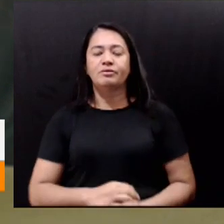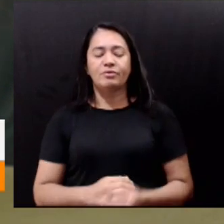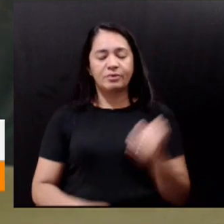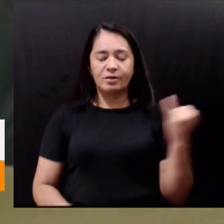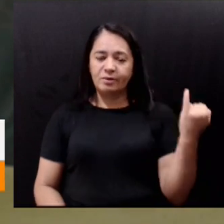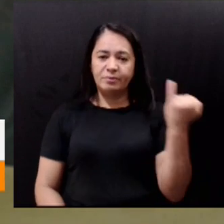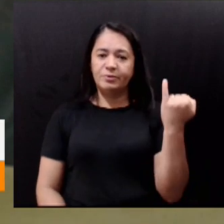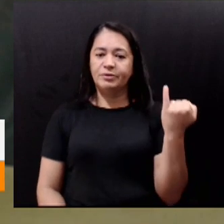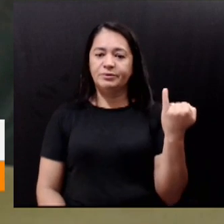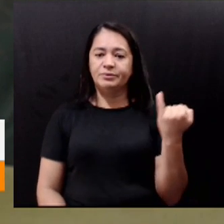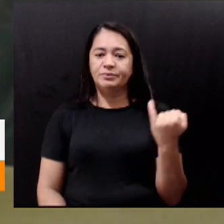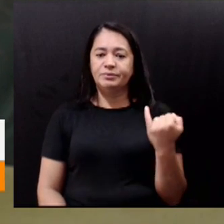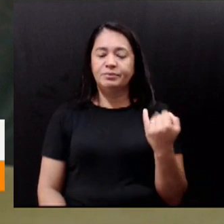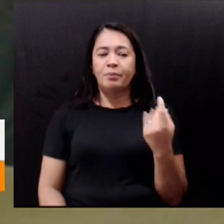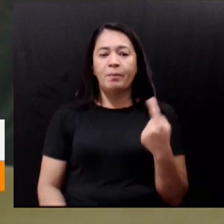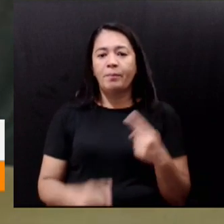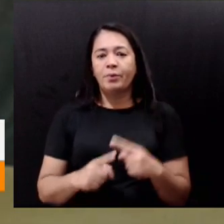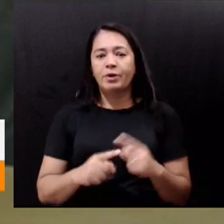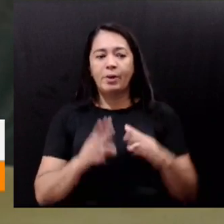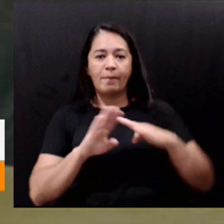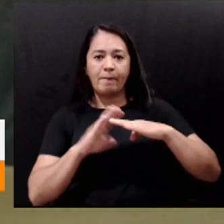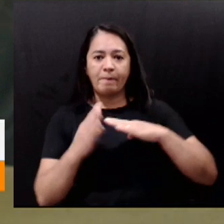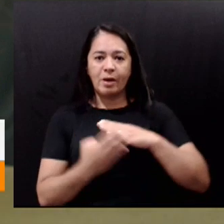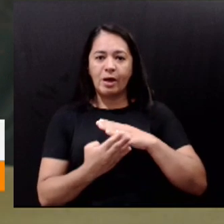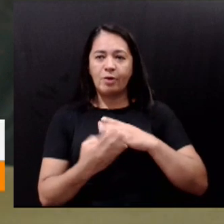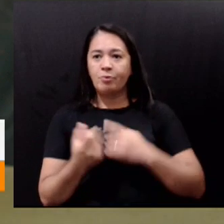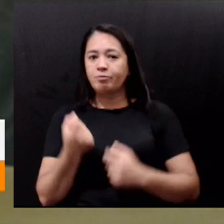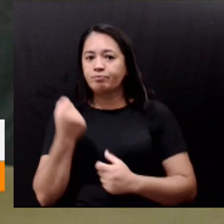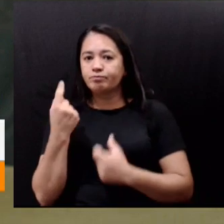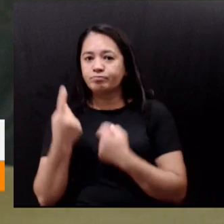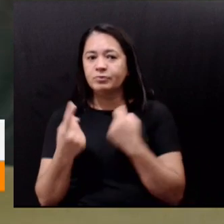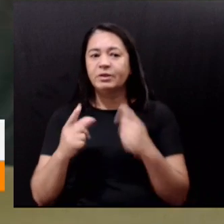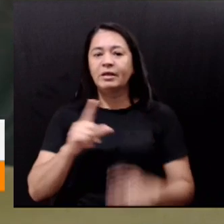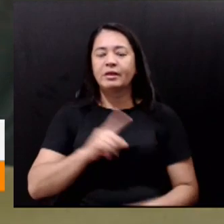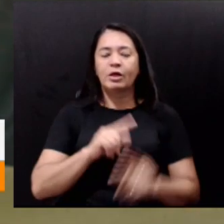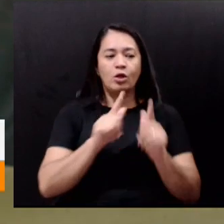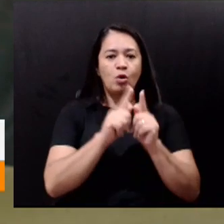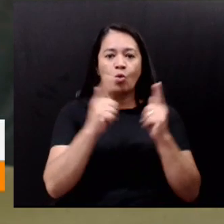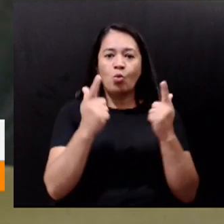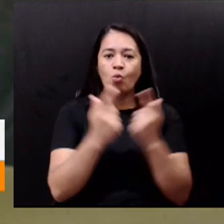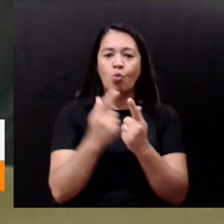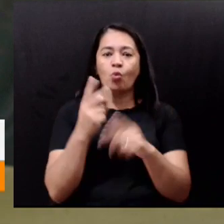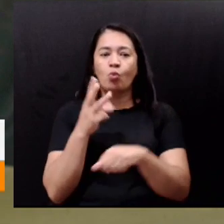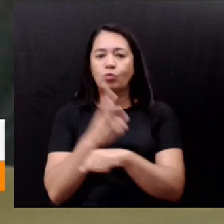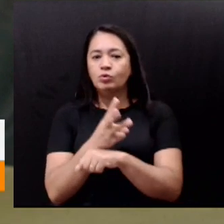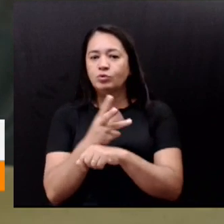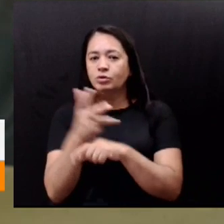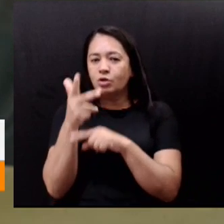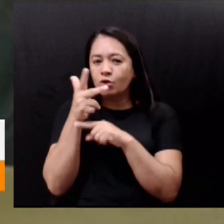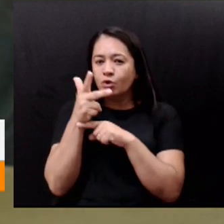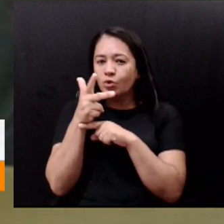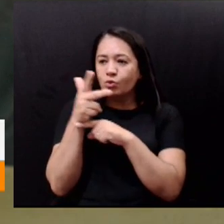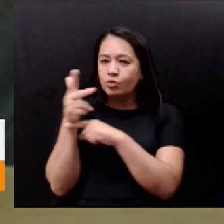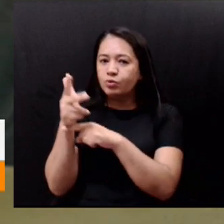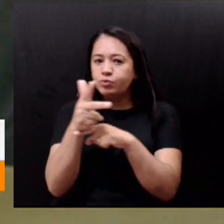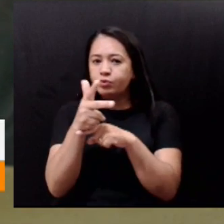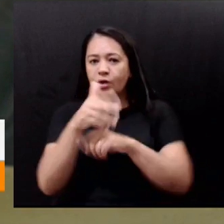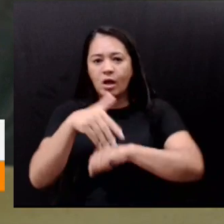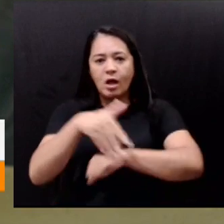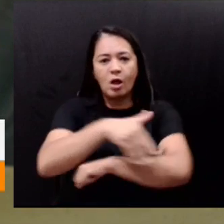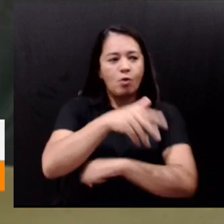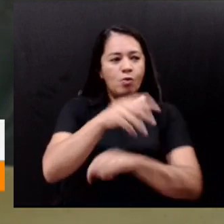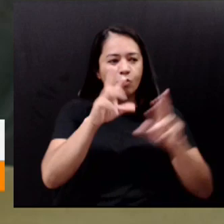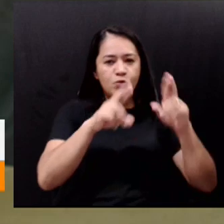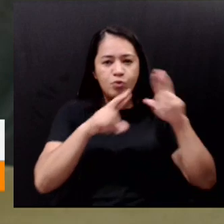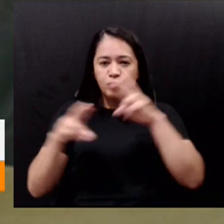Tem bairros que tem lá um grupo de WhatsApp e um monitora, né, a rua e tal, e cuida